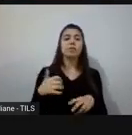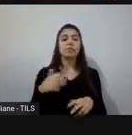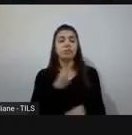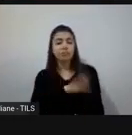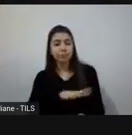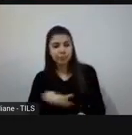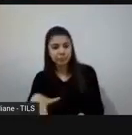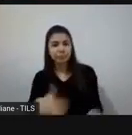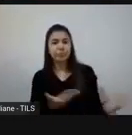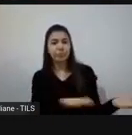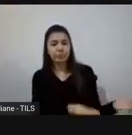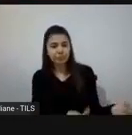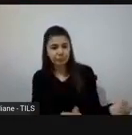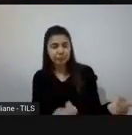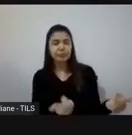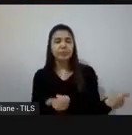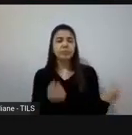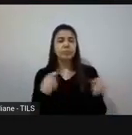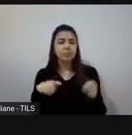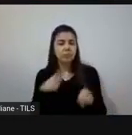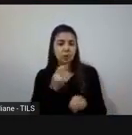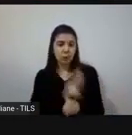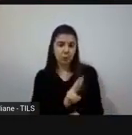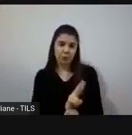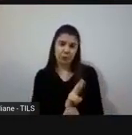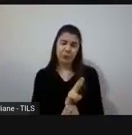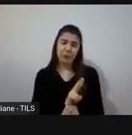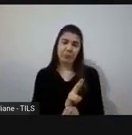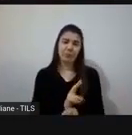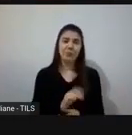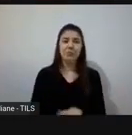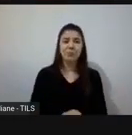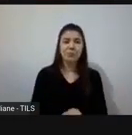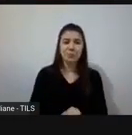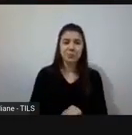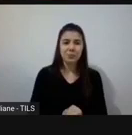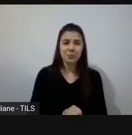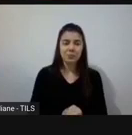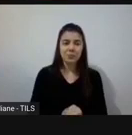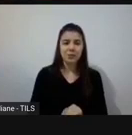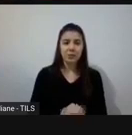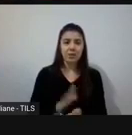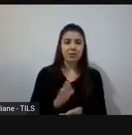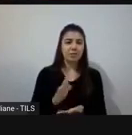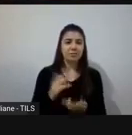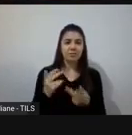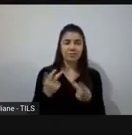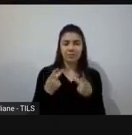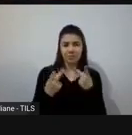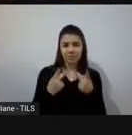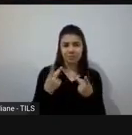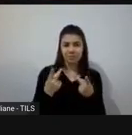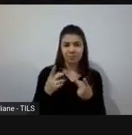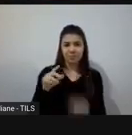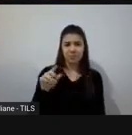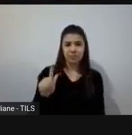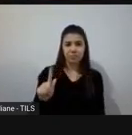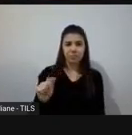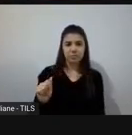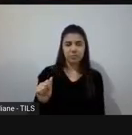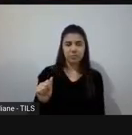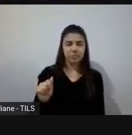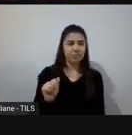Nossa, eu acho... Desculpa, Bruna. Não, só ia...